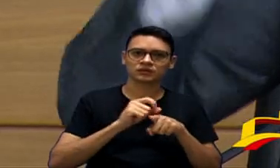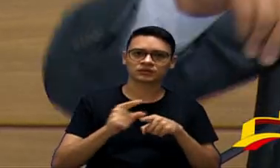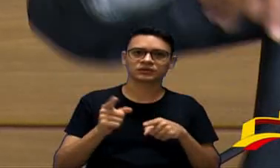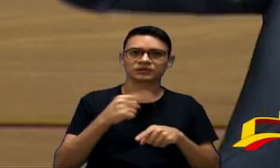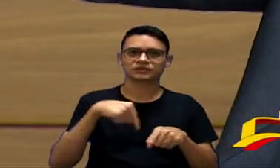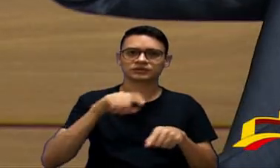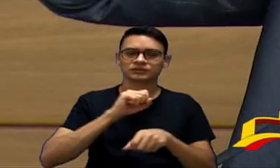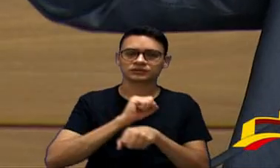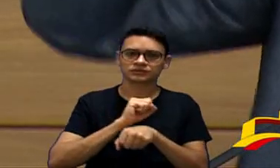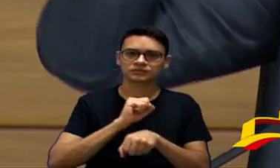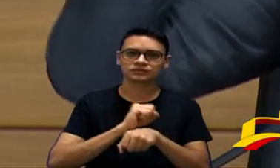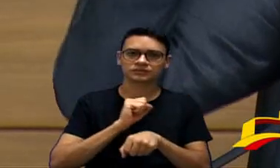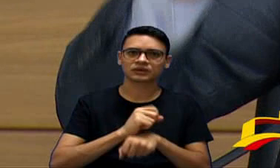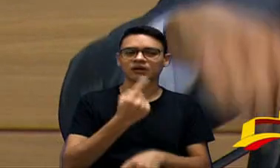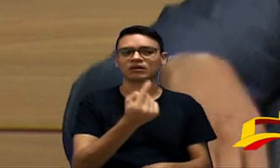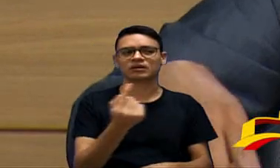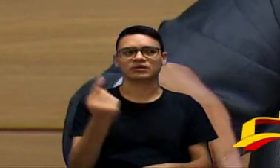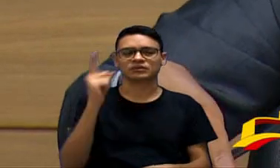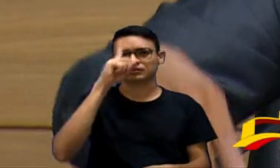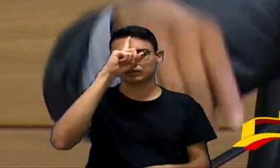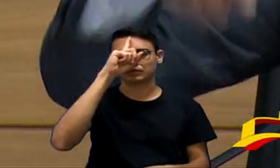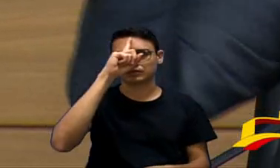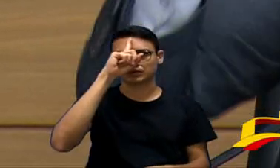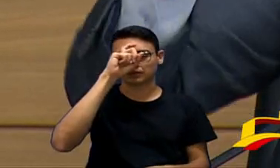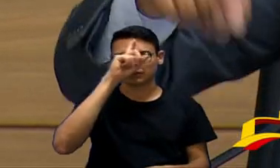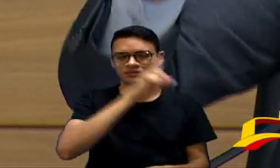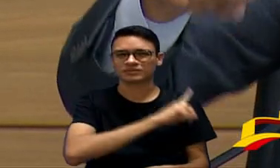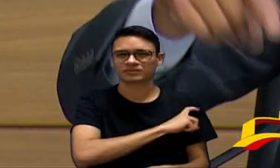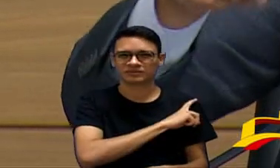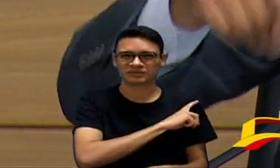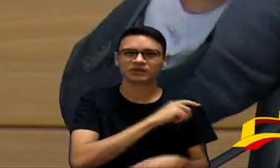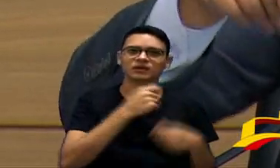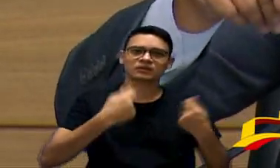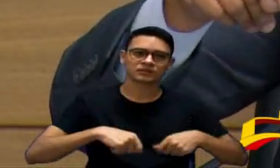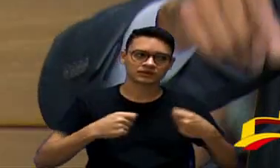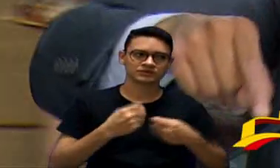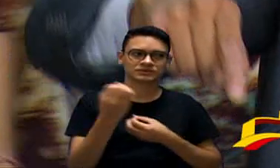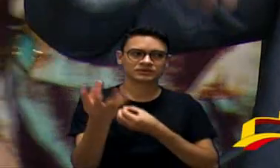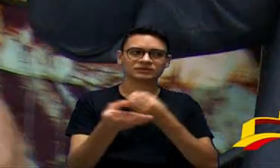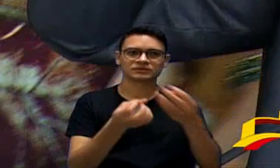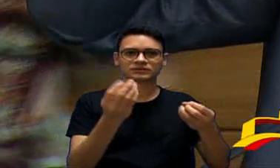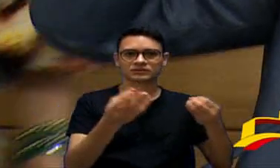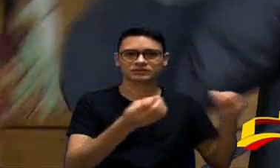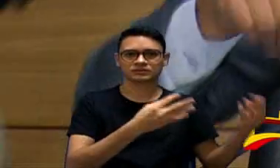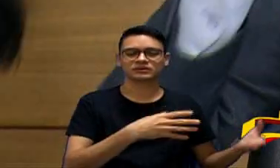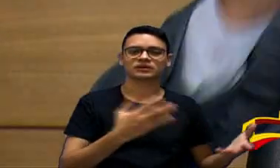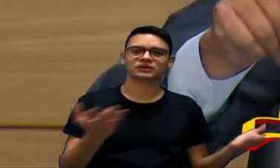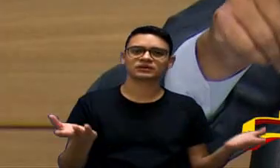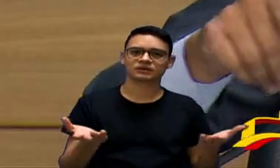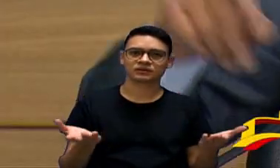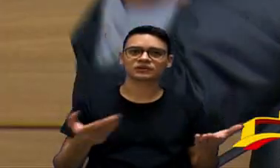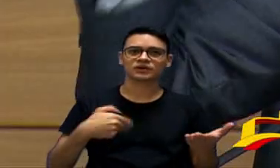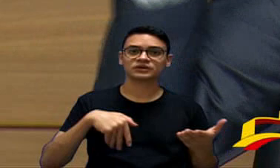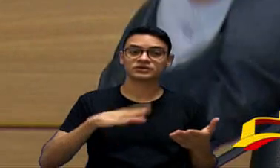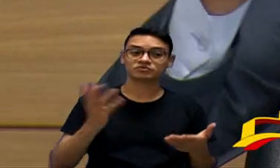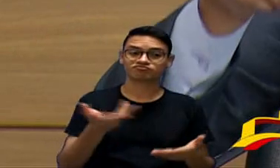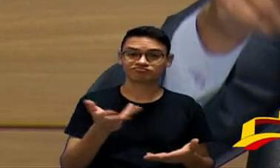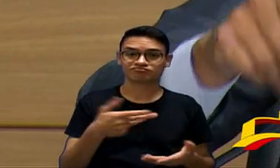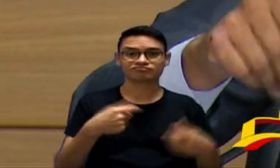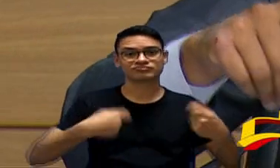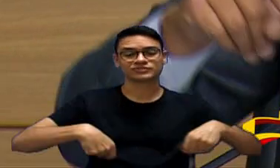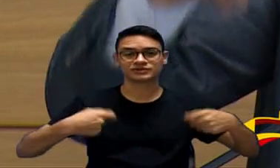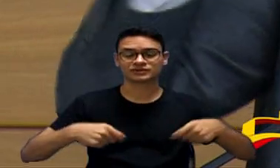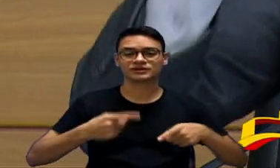nós contar UBS... com esse vereador? E o vereador assina junto isso, também o requerimento. Os UBS necessitam desses veículos e a gente precisa de celeridade. Então, a gente pede